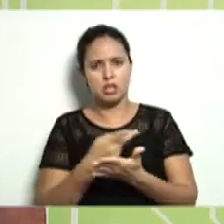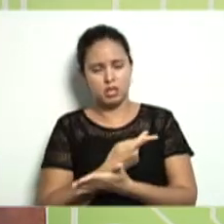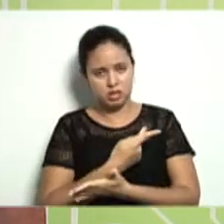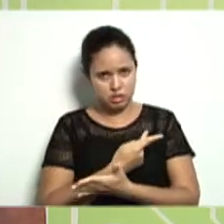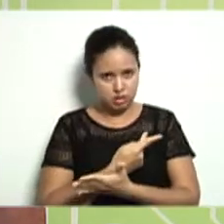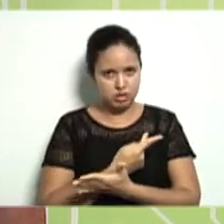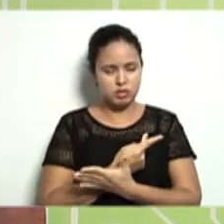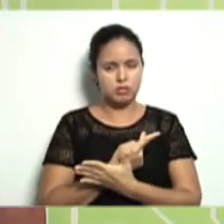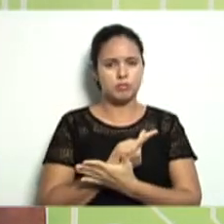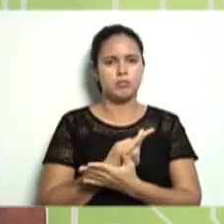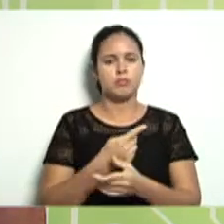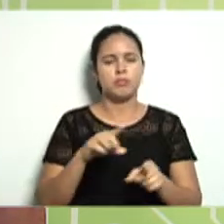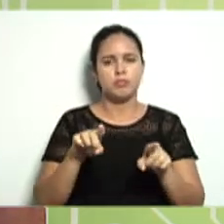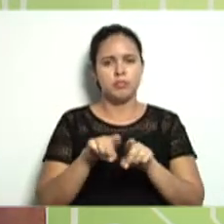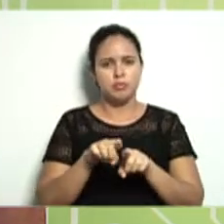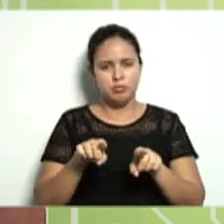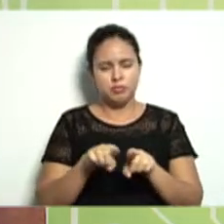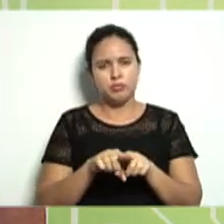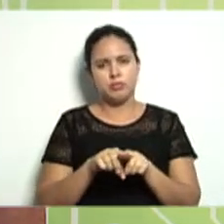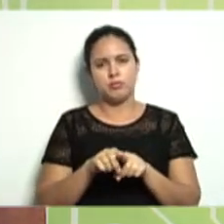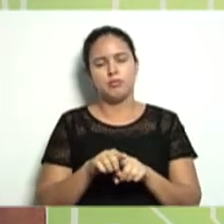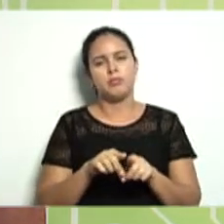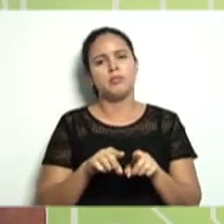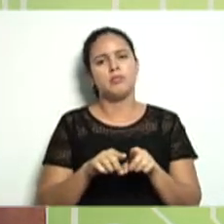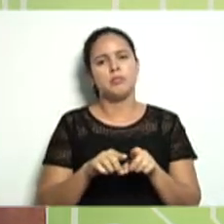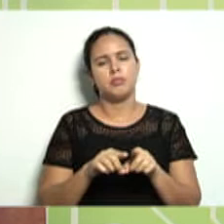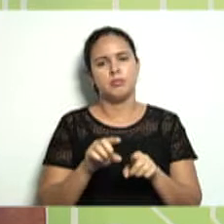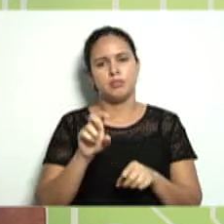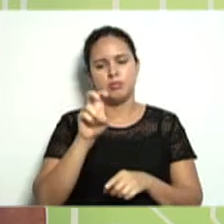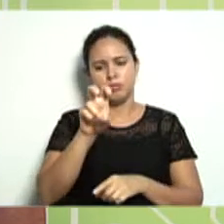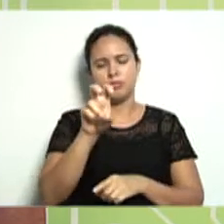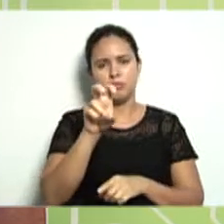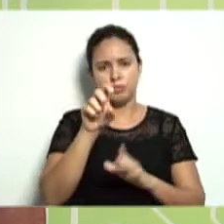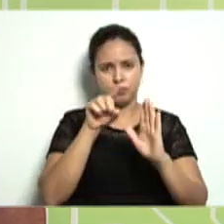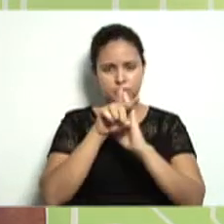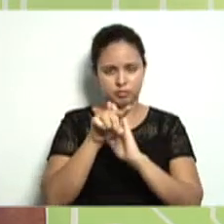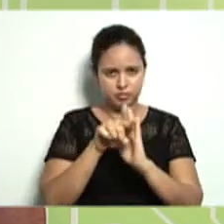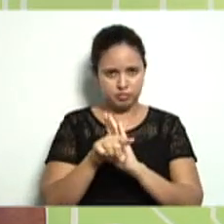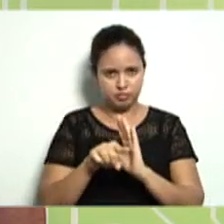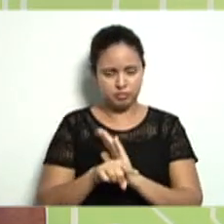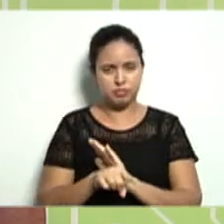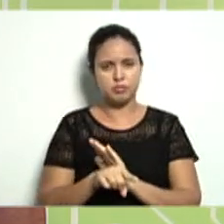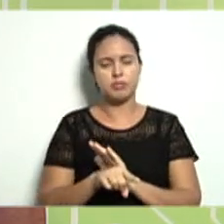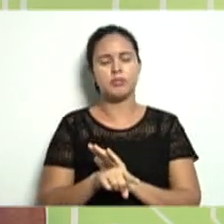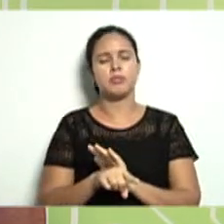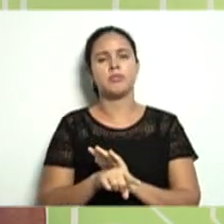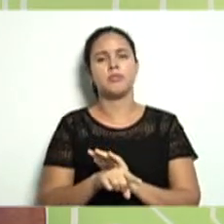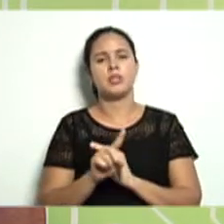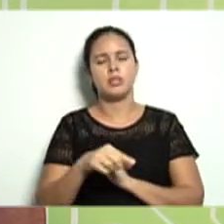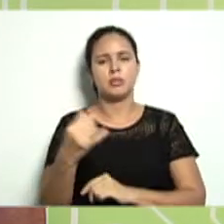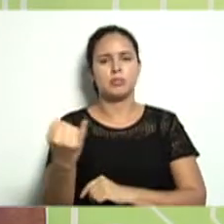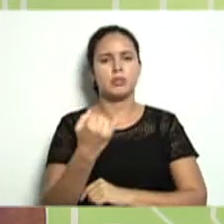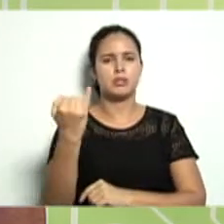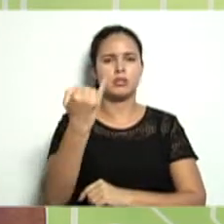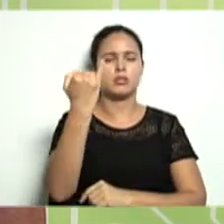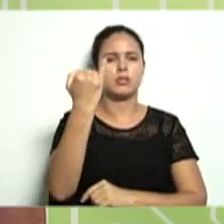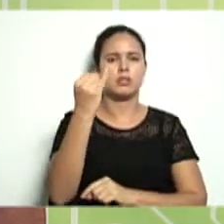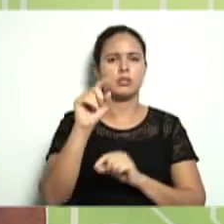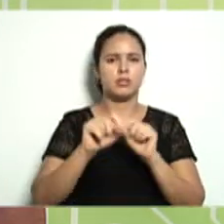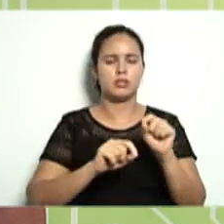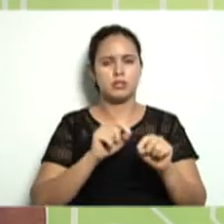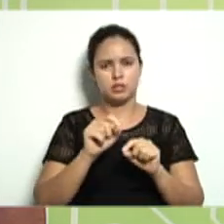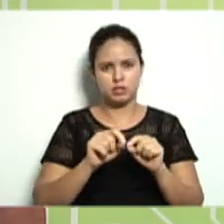está errada. Tem as alternativas, são 5 alternativas. E é importante, uma coisa, eu